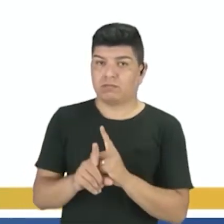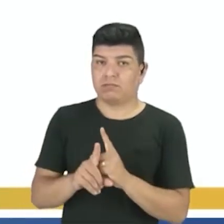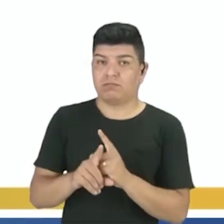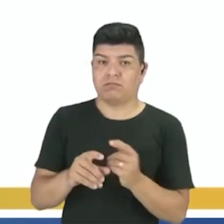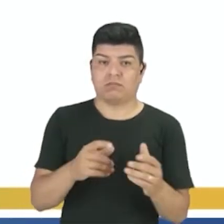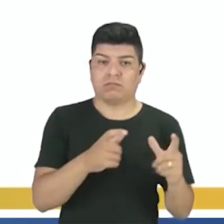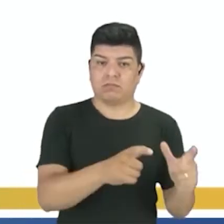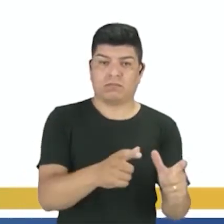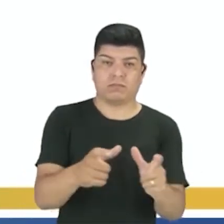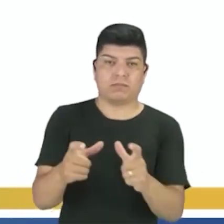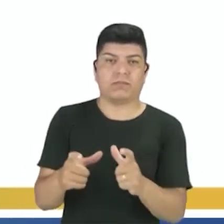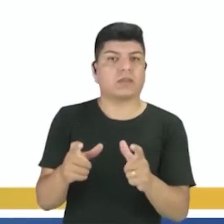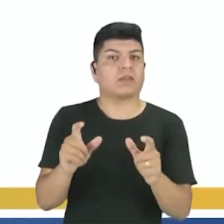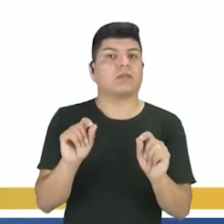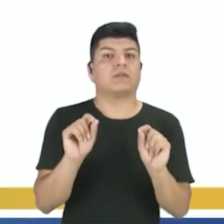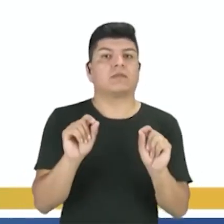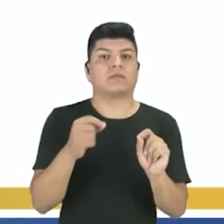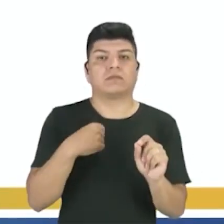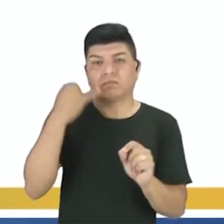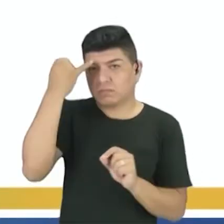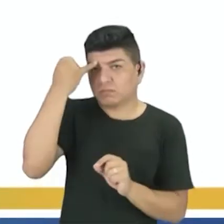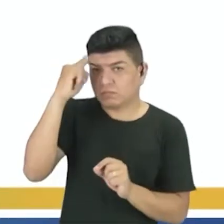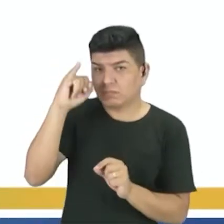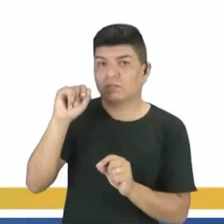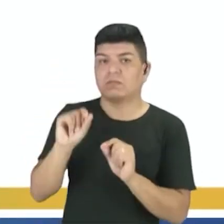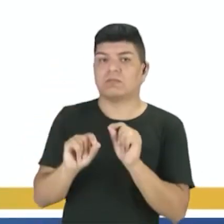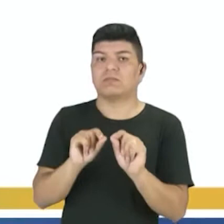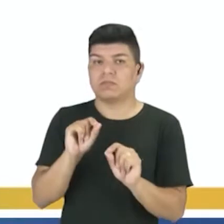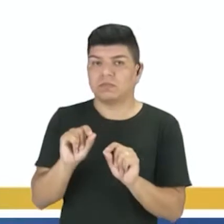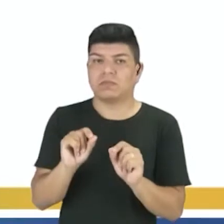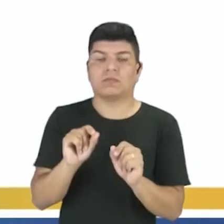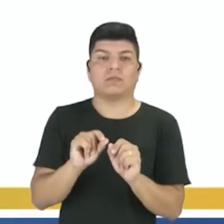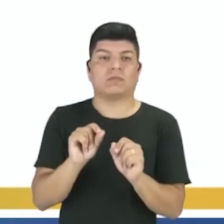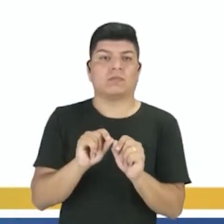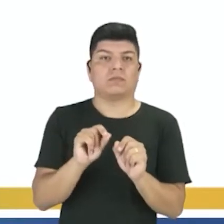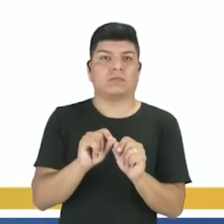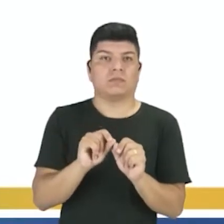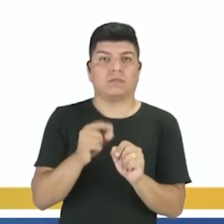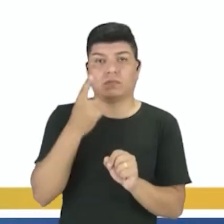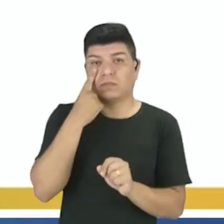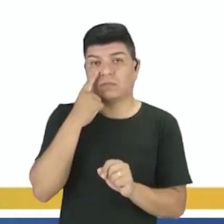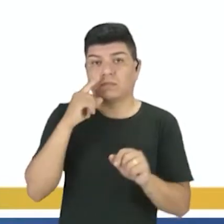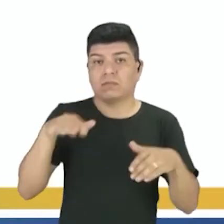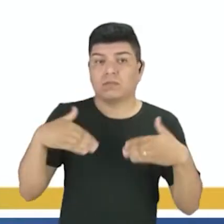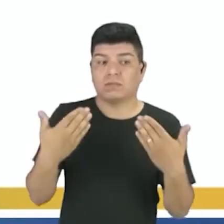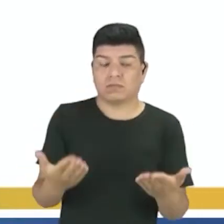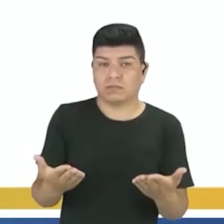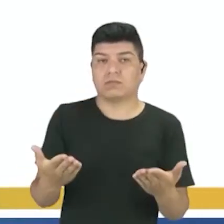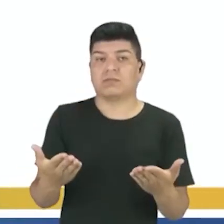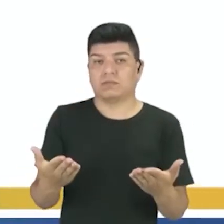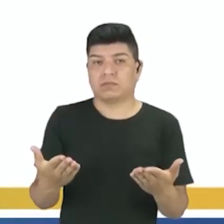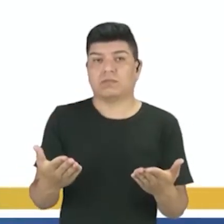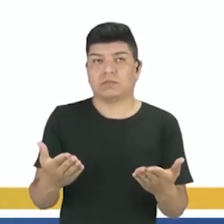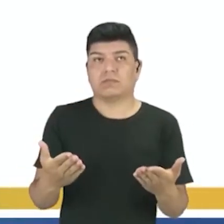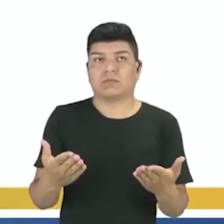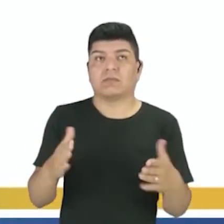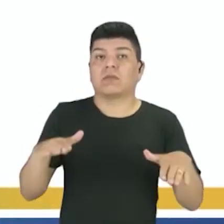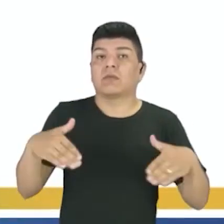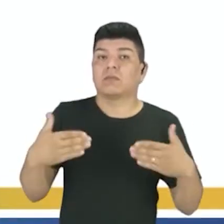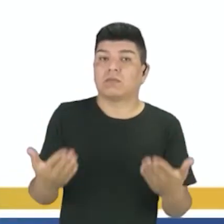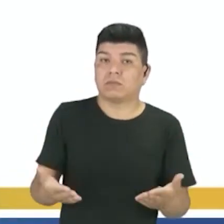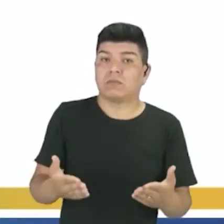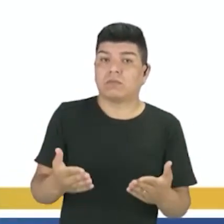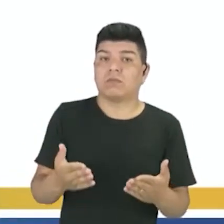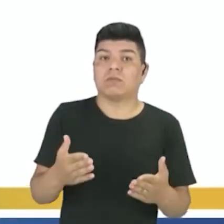ponto qualquer, basta eu ter essa ideia. Eu vou ver qual é a projeção, né? Qual é a projeção